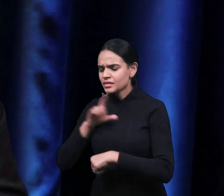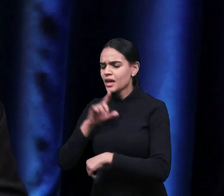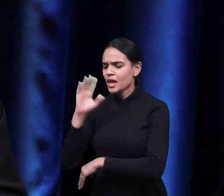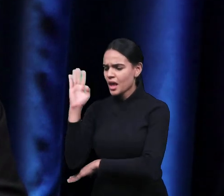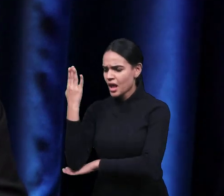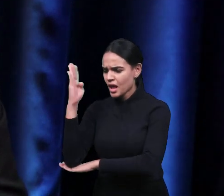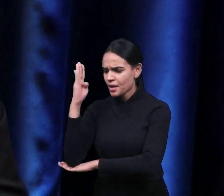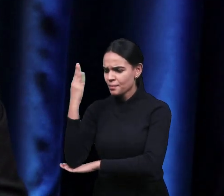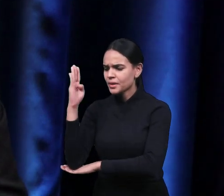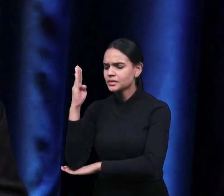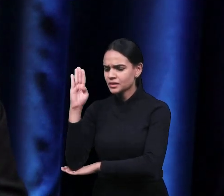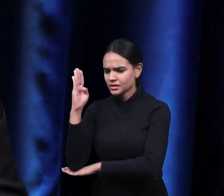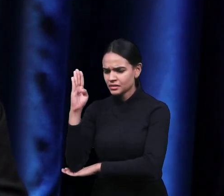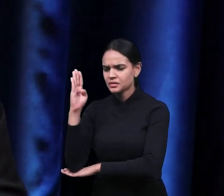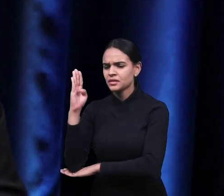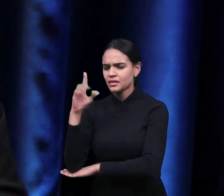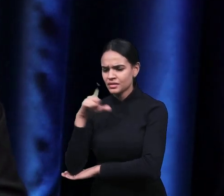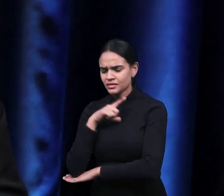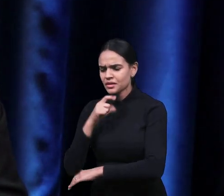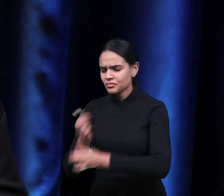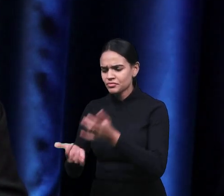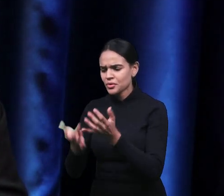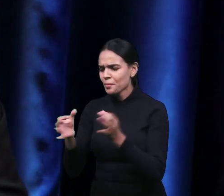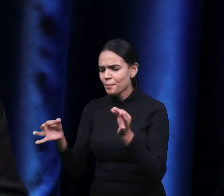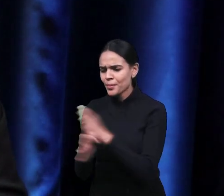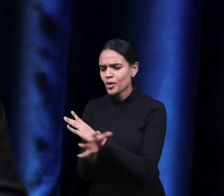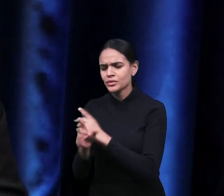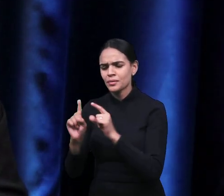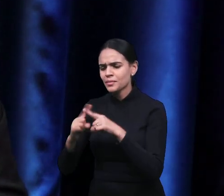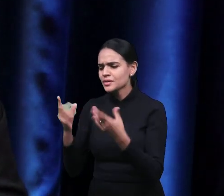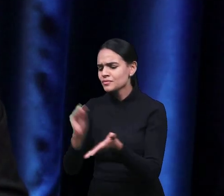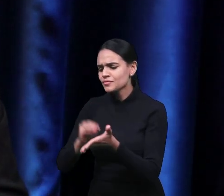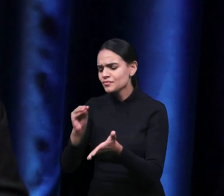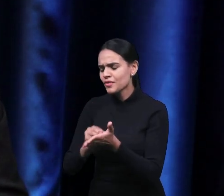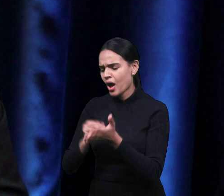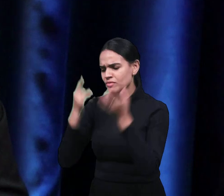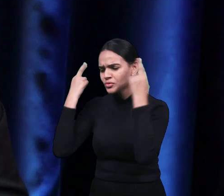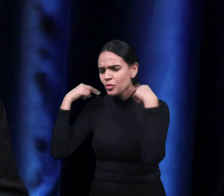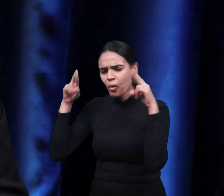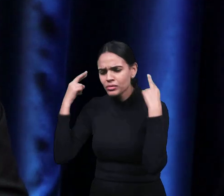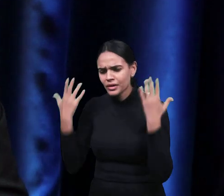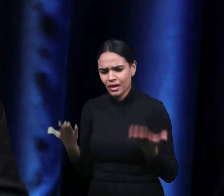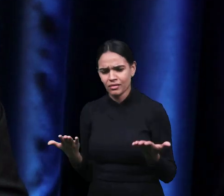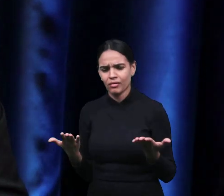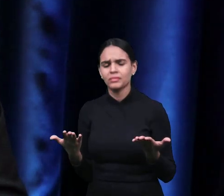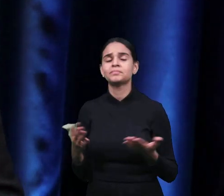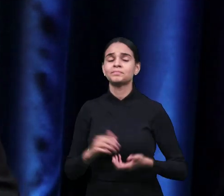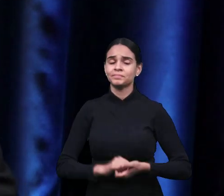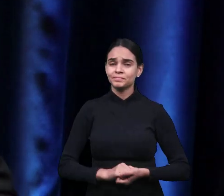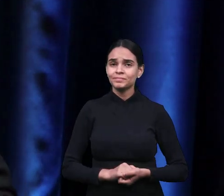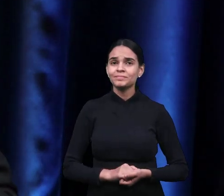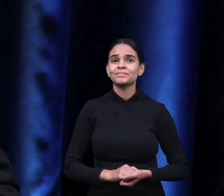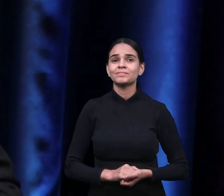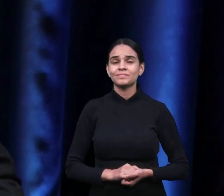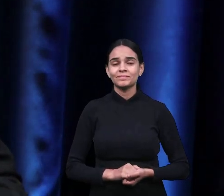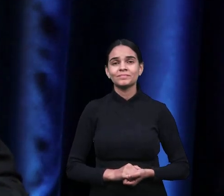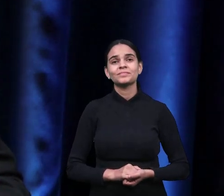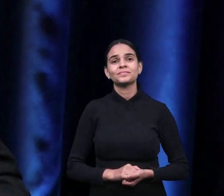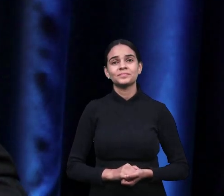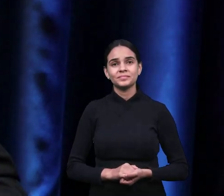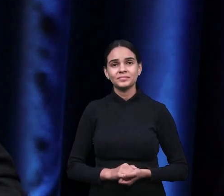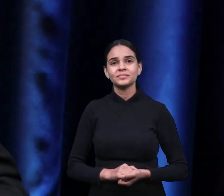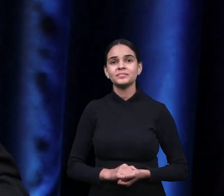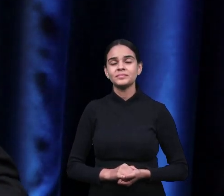né, o lenho, o fogo, mas e o cordeiro? Então, porque ele já